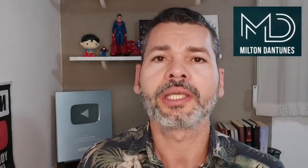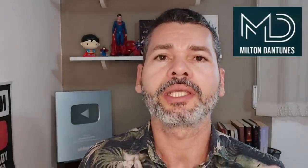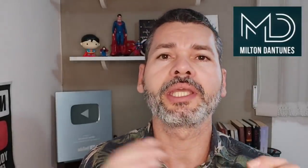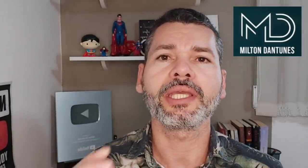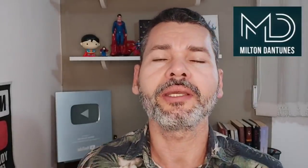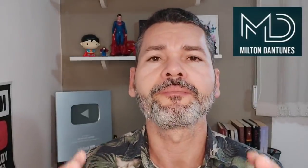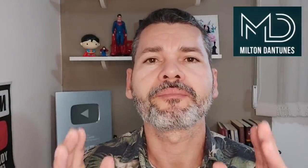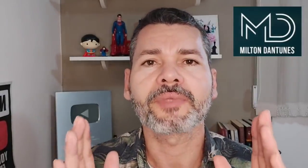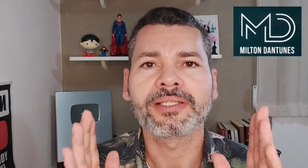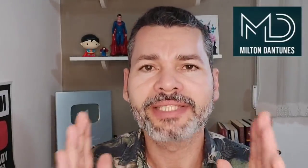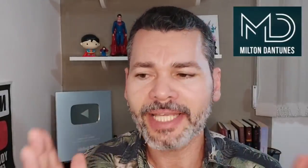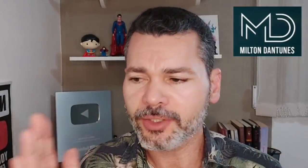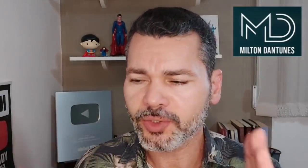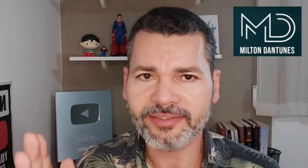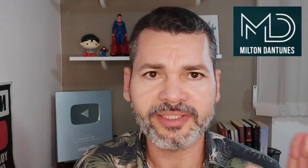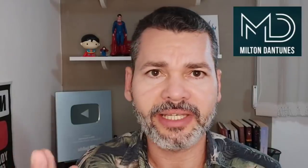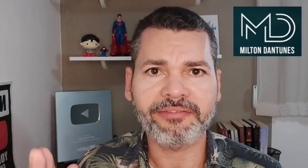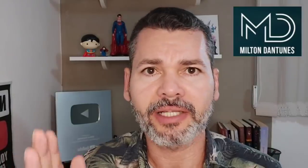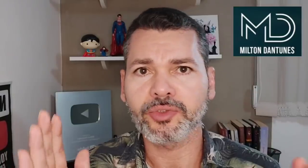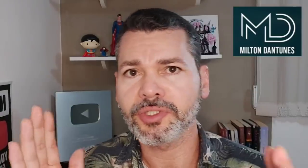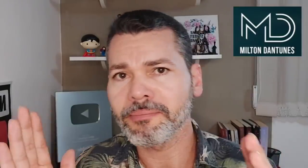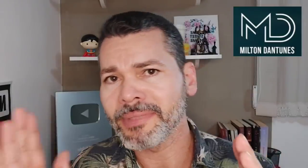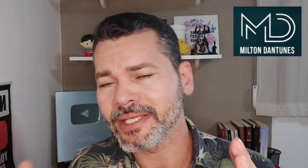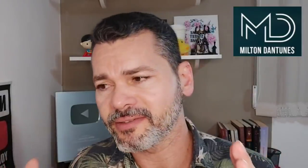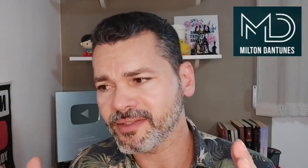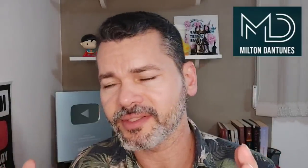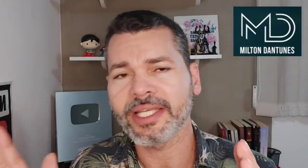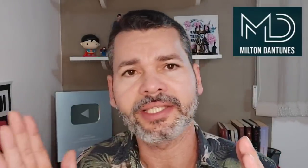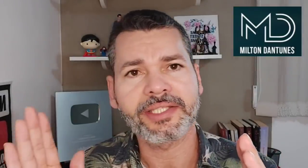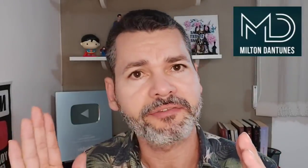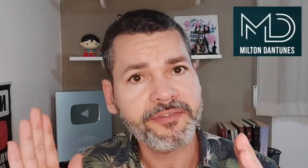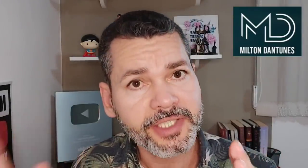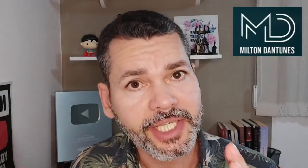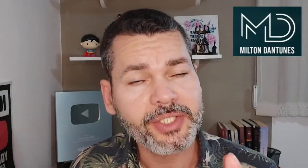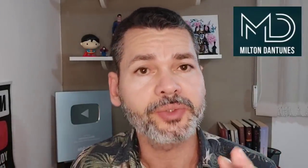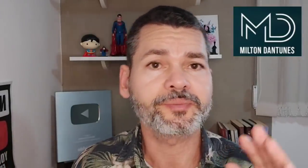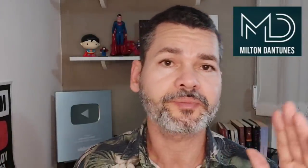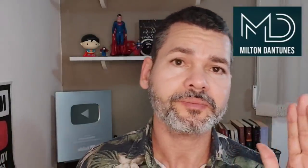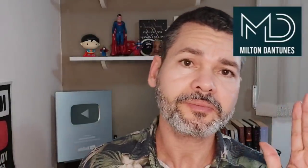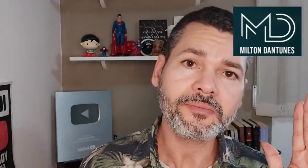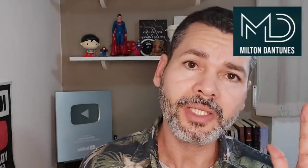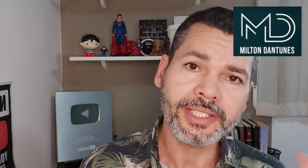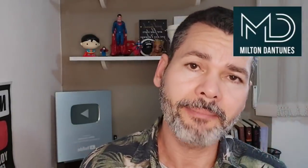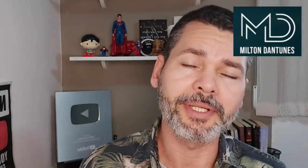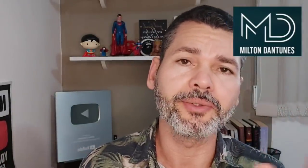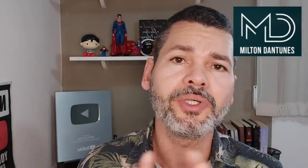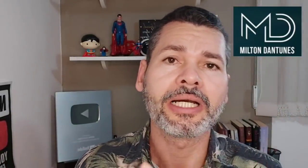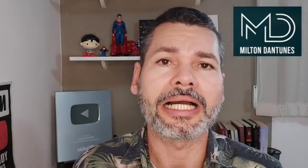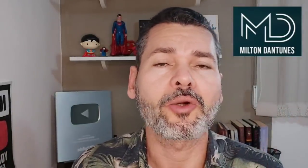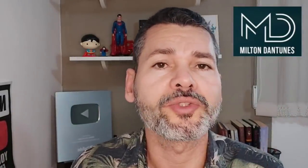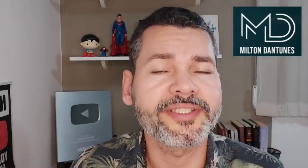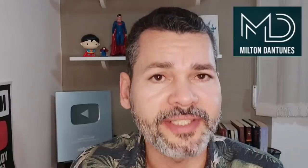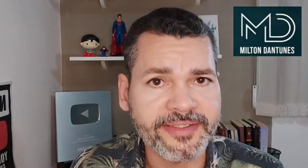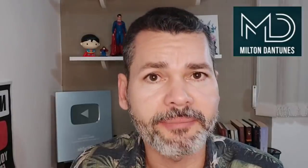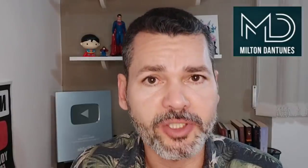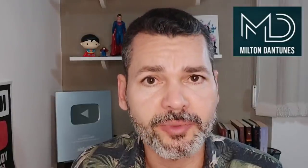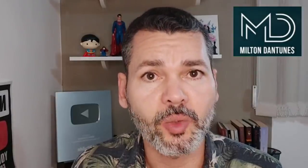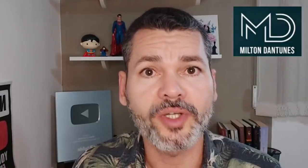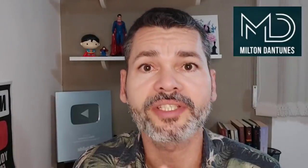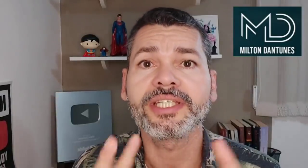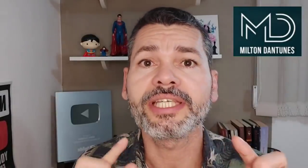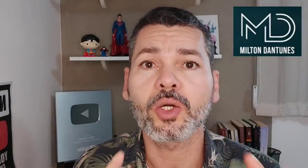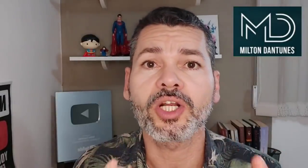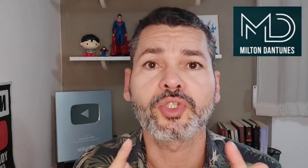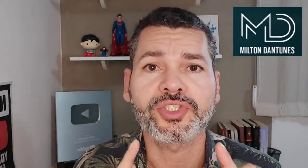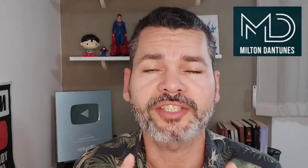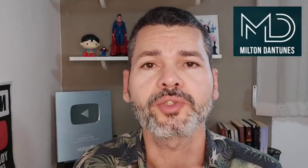era possível que dentro desse intervalo de meses entre fevereiro e abril acontecesse a mesma